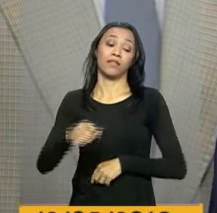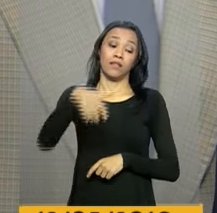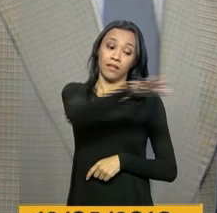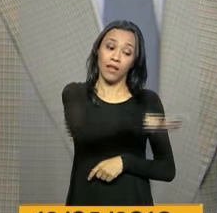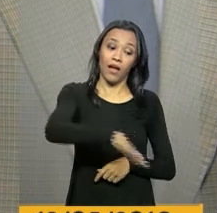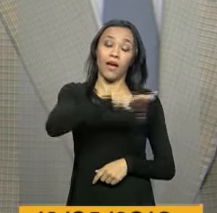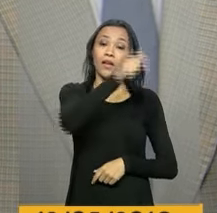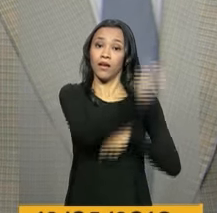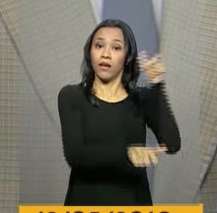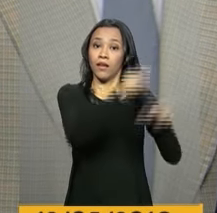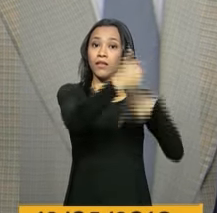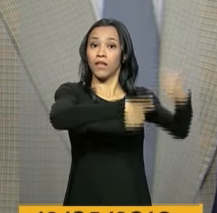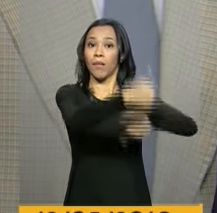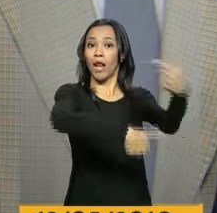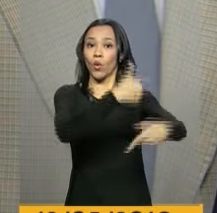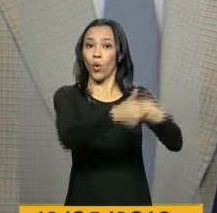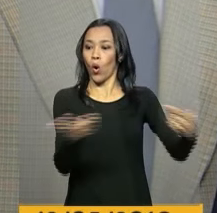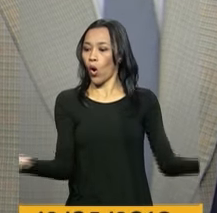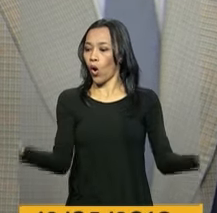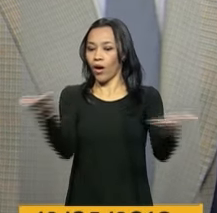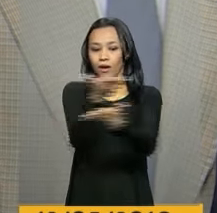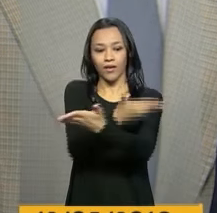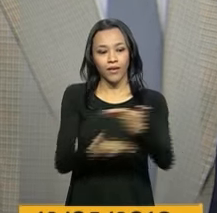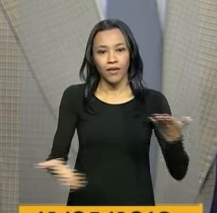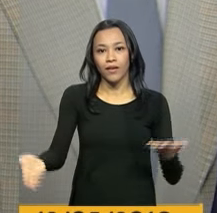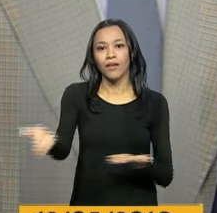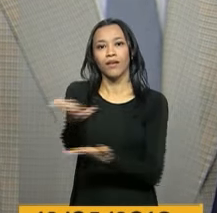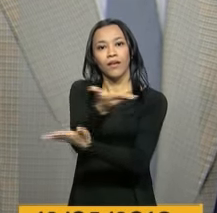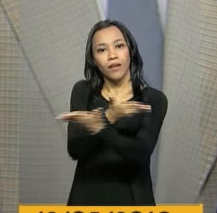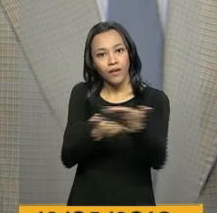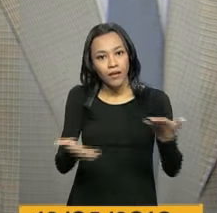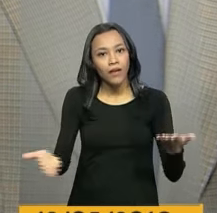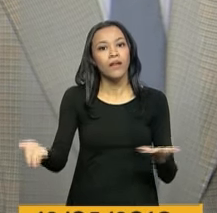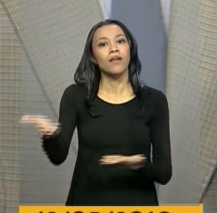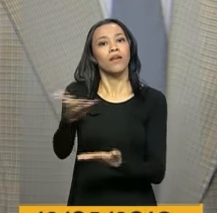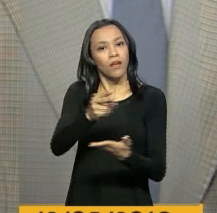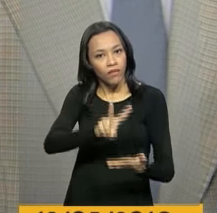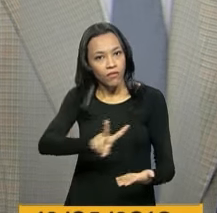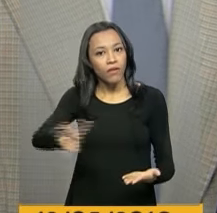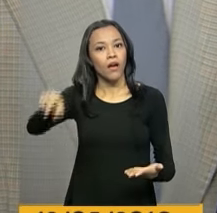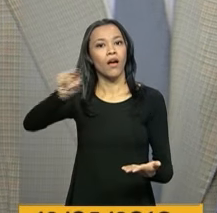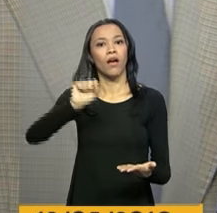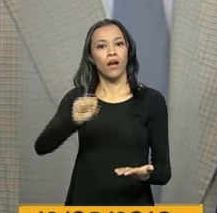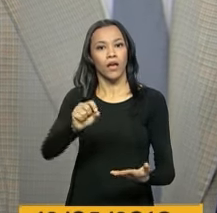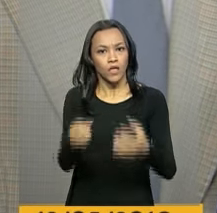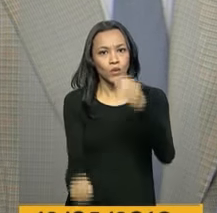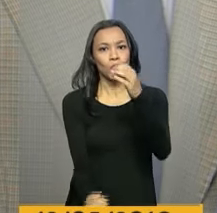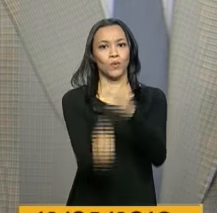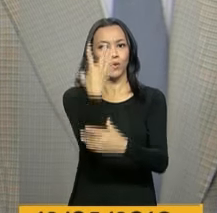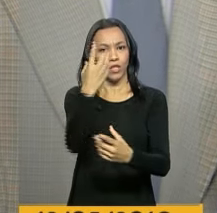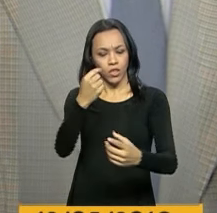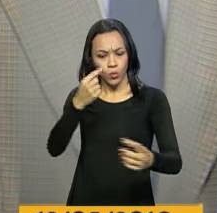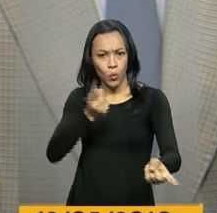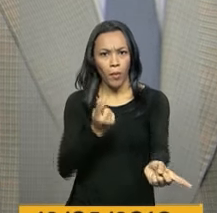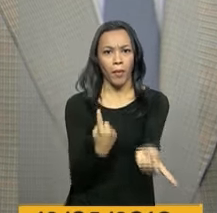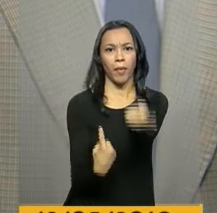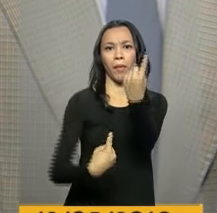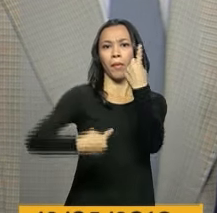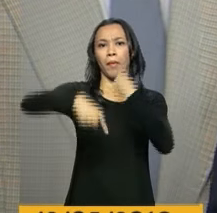e trabalhadores de outro. São estes dois polos que irão criar a nossa prosperidade.